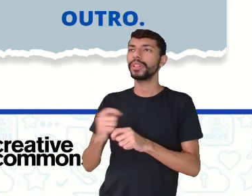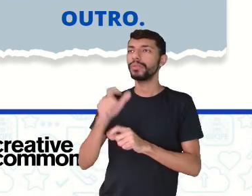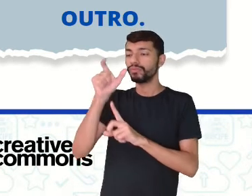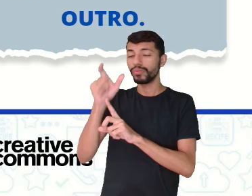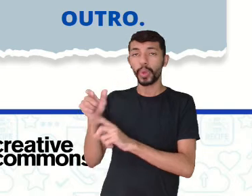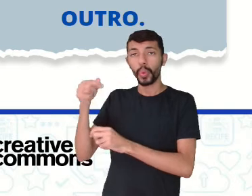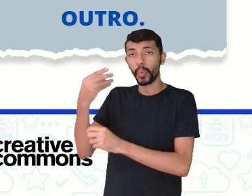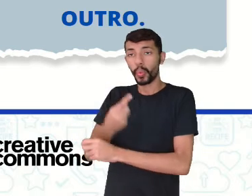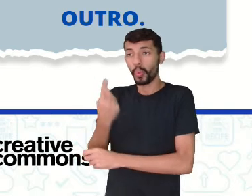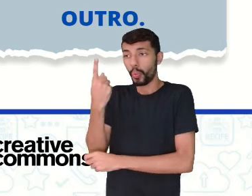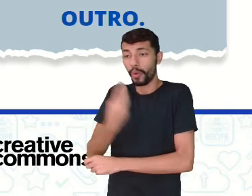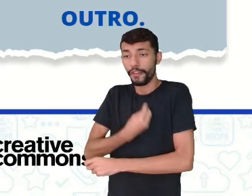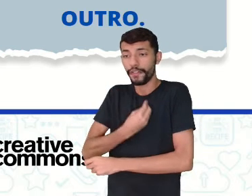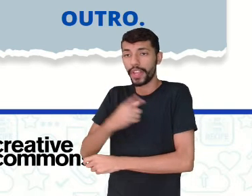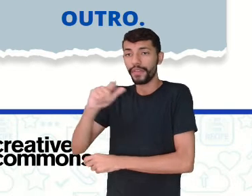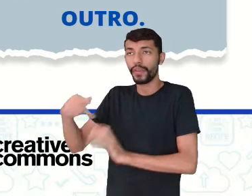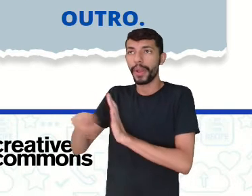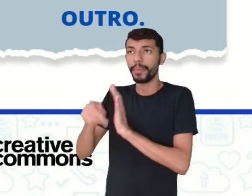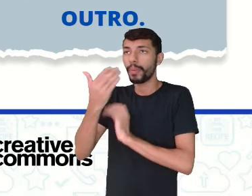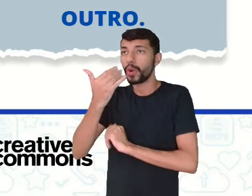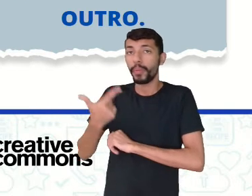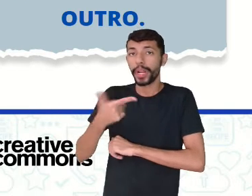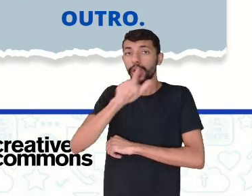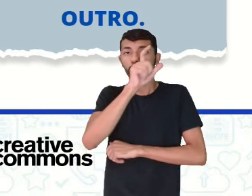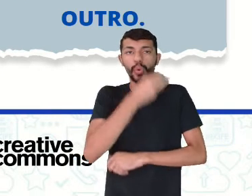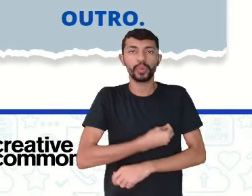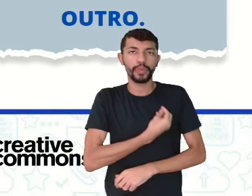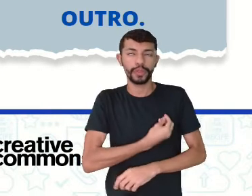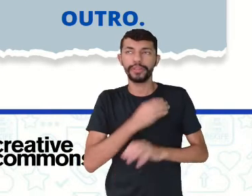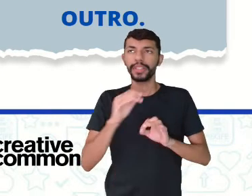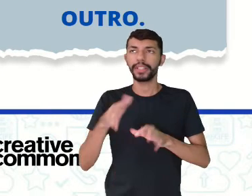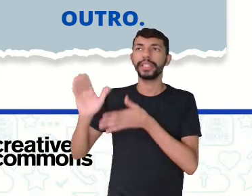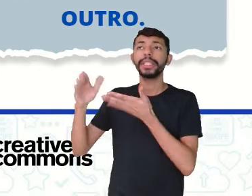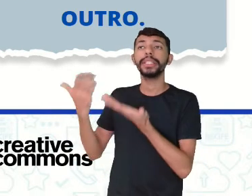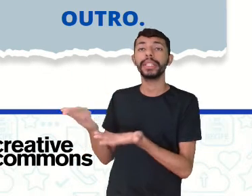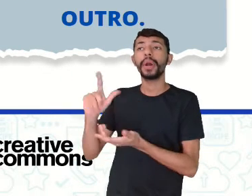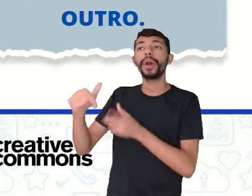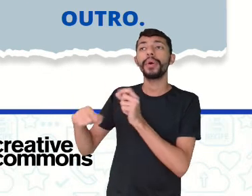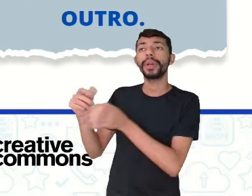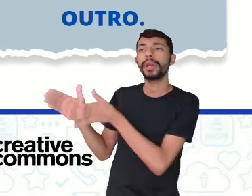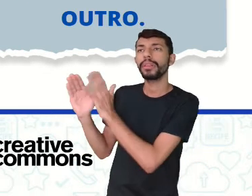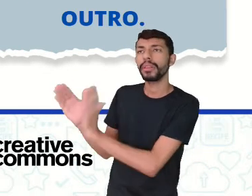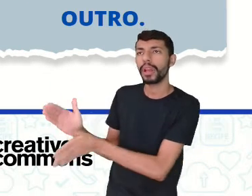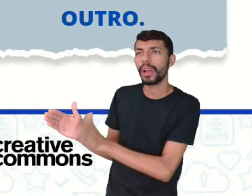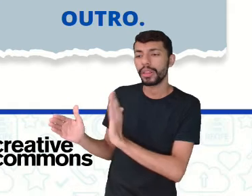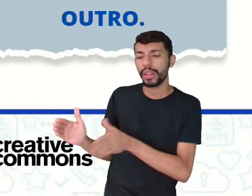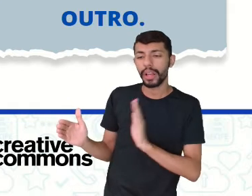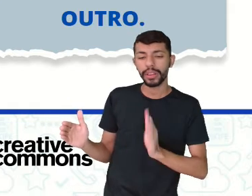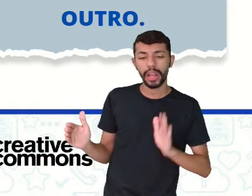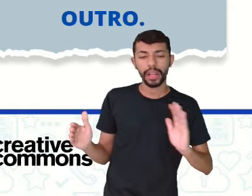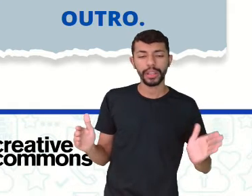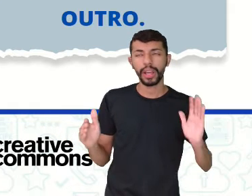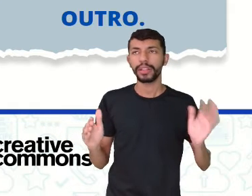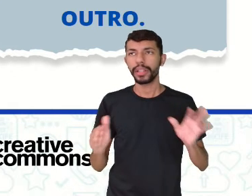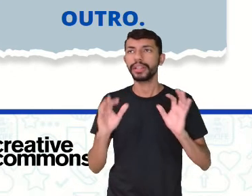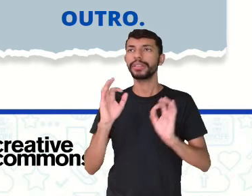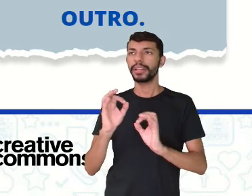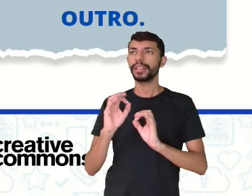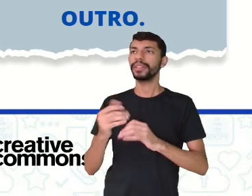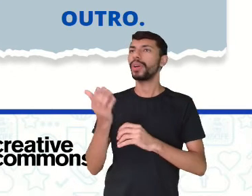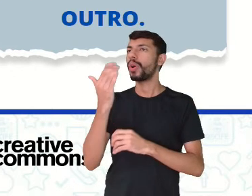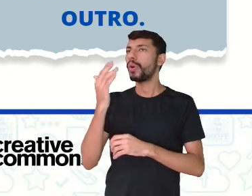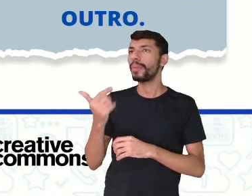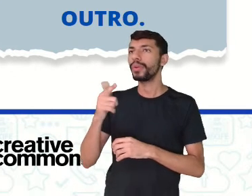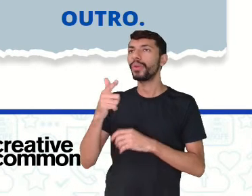ser serve de alimento para o outro. Então, a cadeia alimentar é uma sequência, é aquele ser se alimentando de outro ser